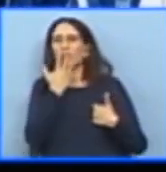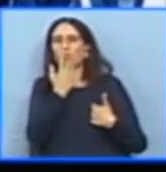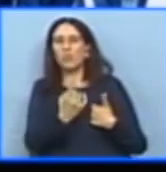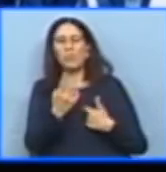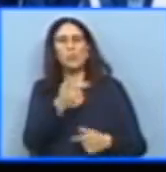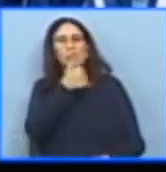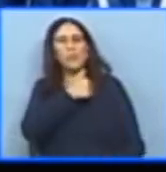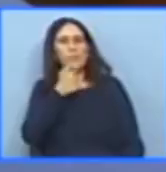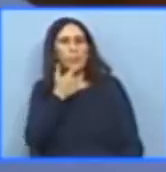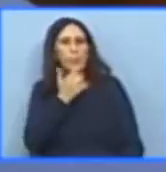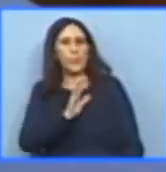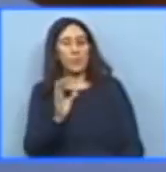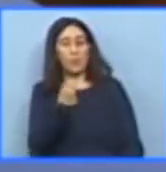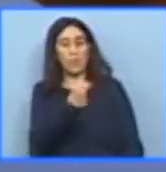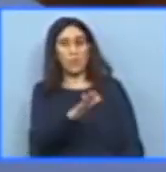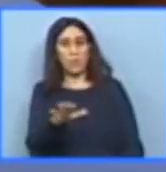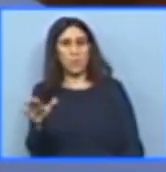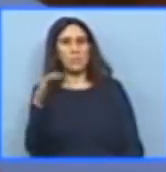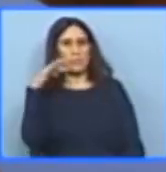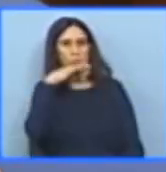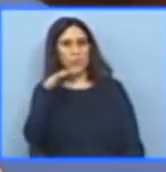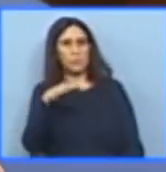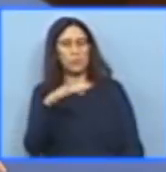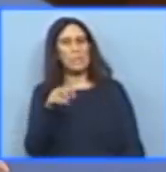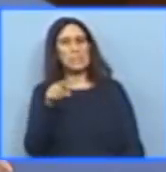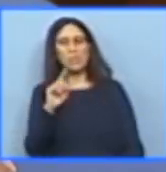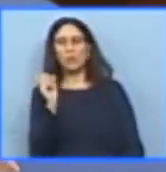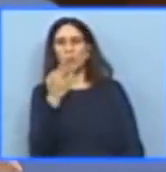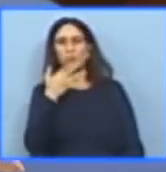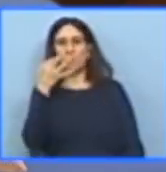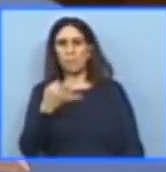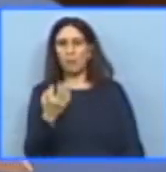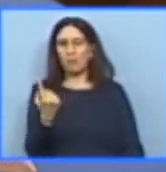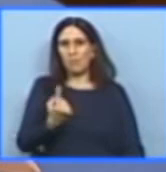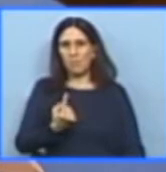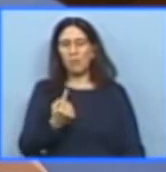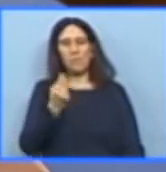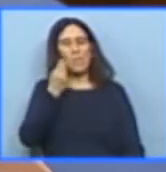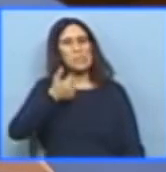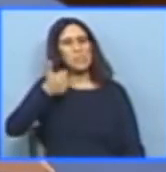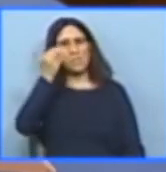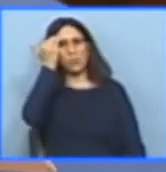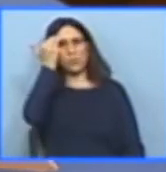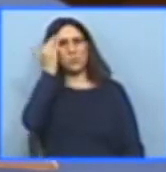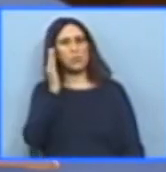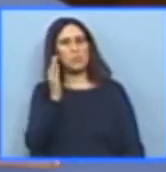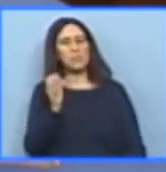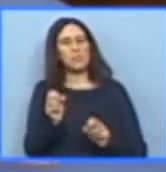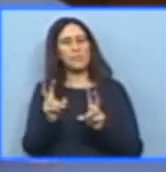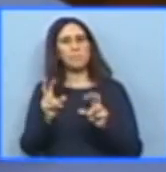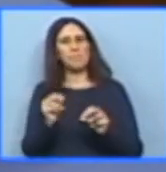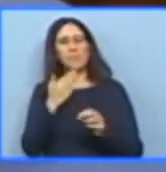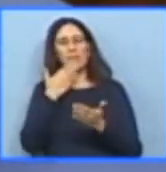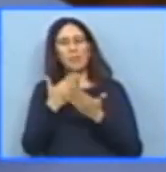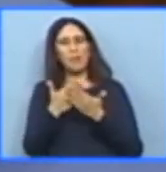brutal as crianças e para ser feliz e tudo nós dizemos príncipe consciência fazer o que está ao nosso